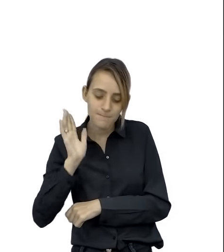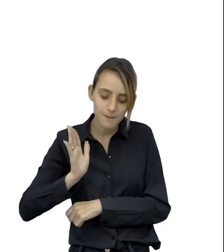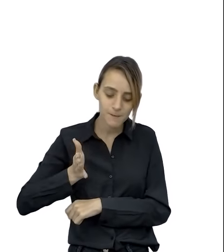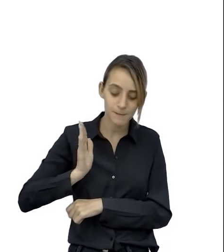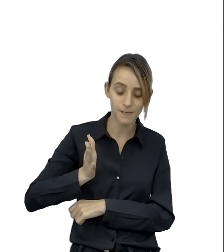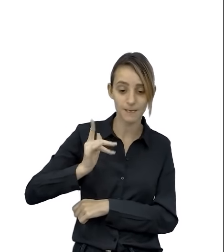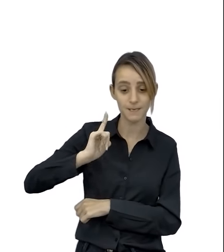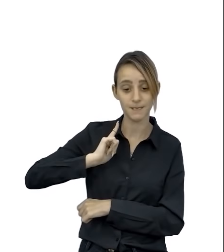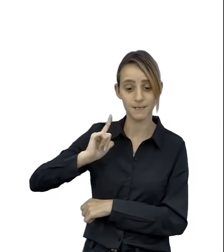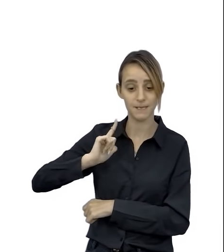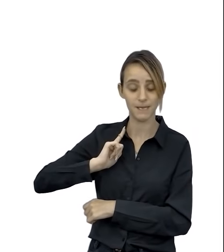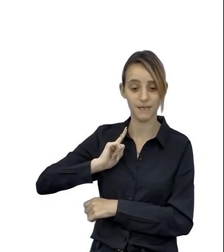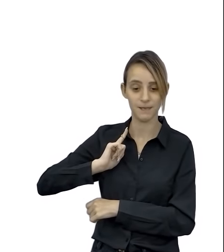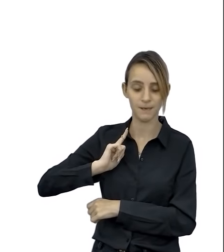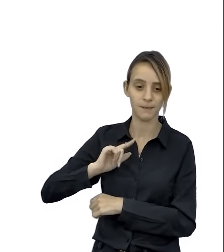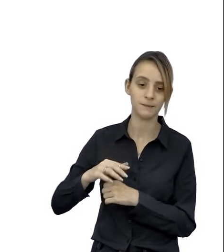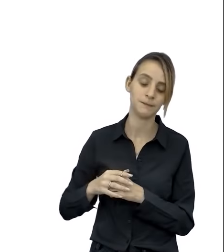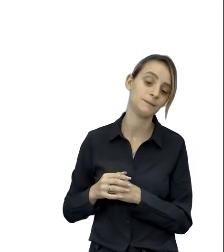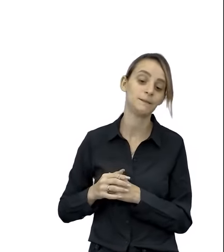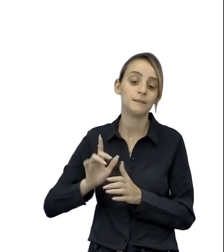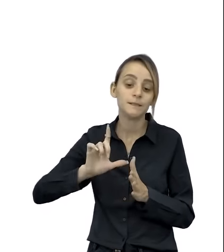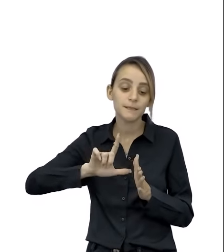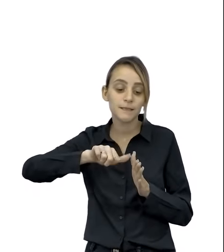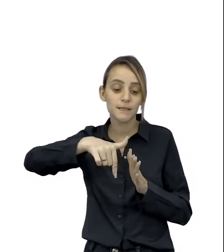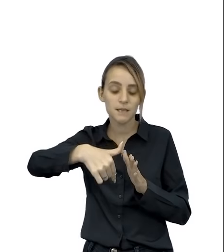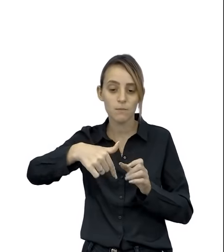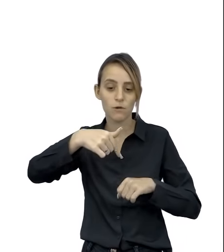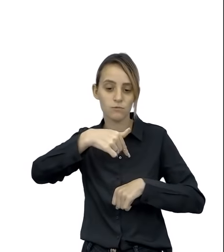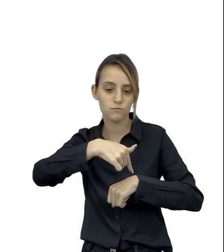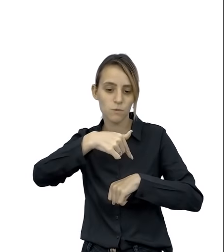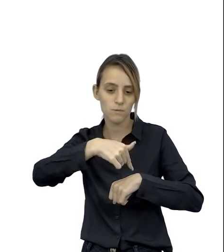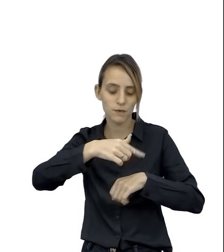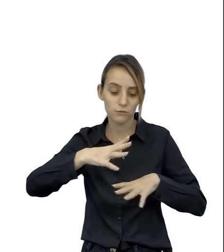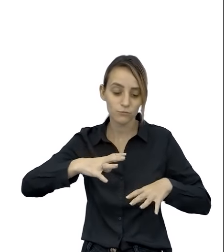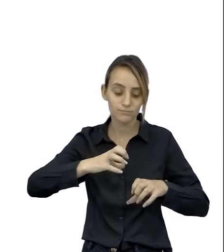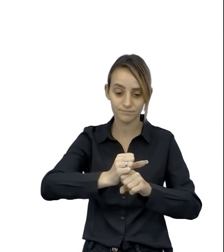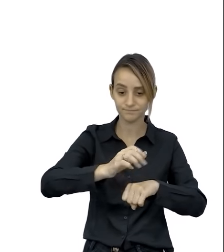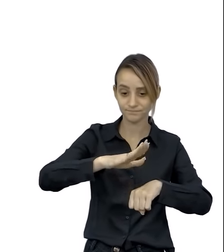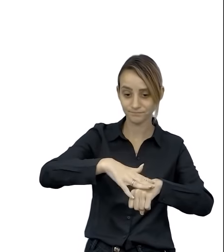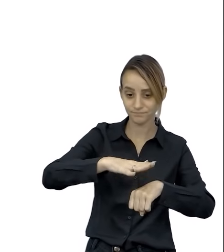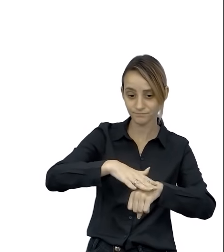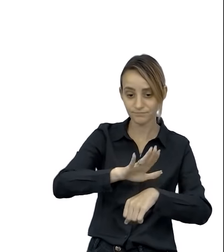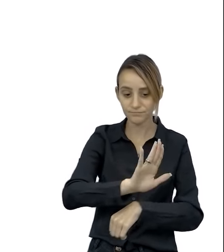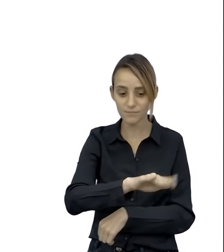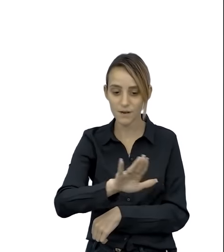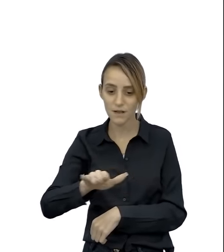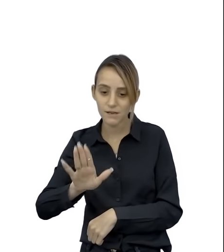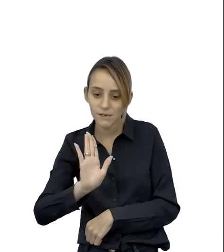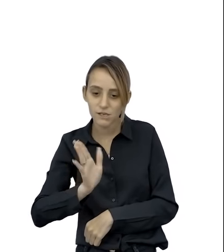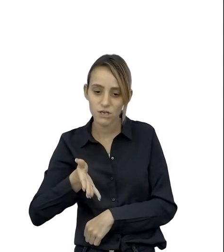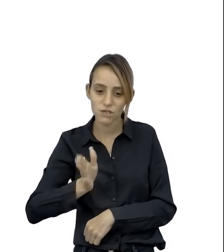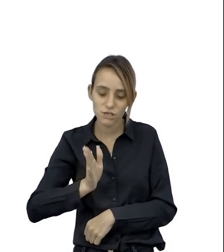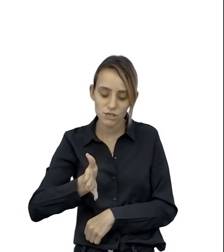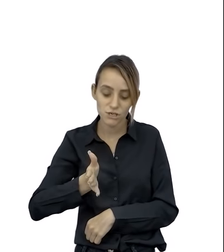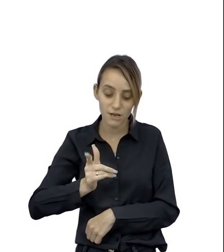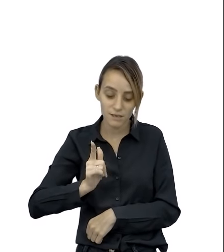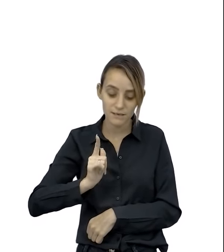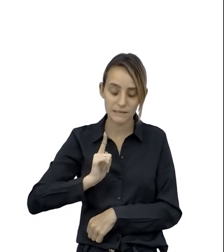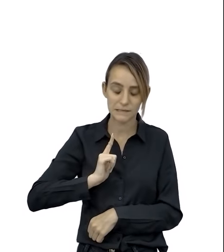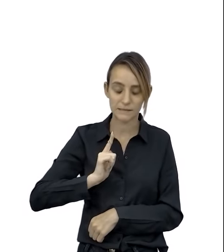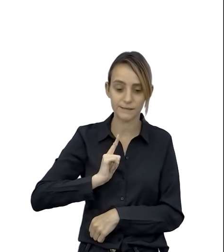quando chegar o momento de organizar, de operar com o algoritmo, as crianças estejam, nesse